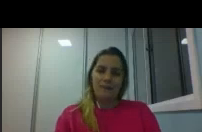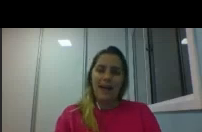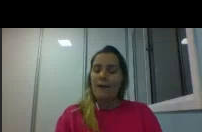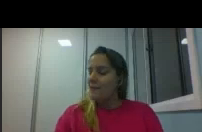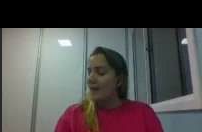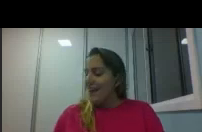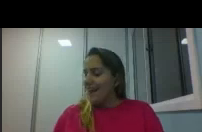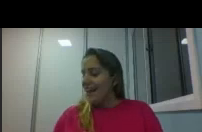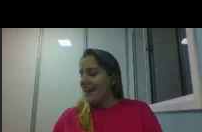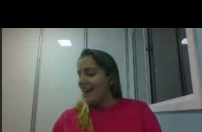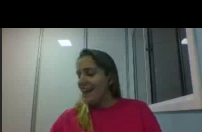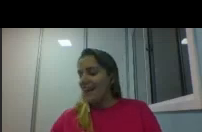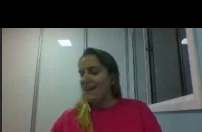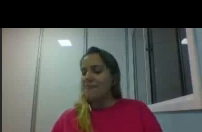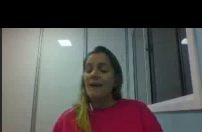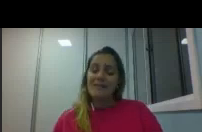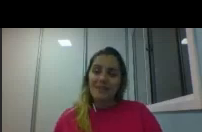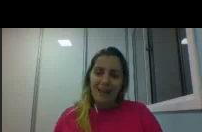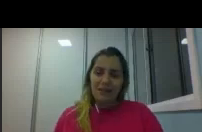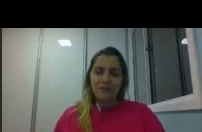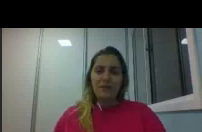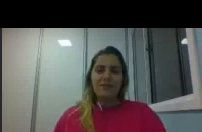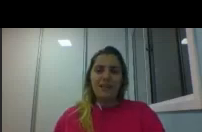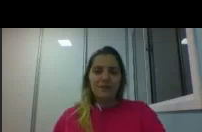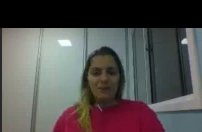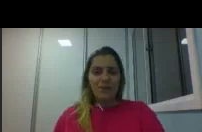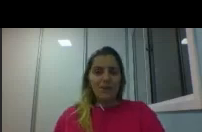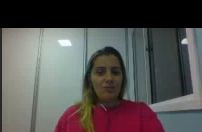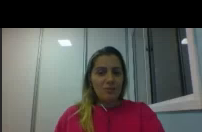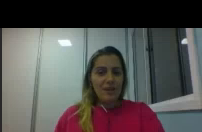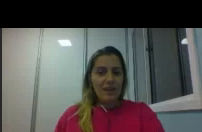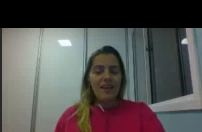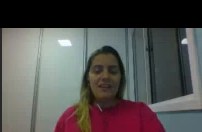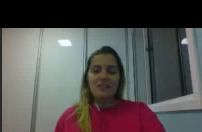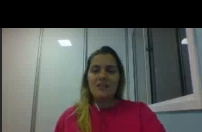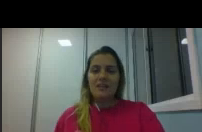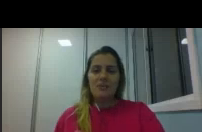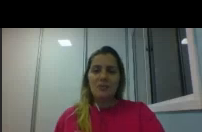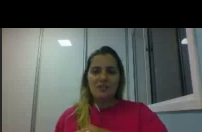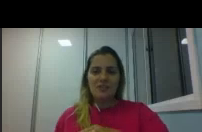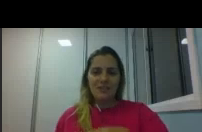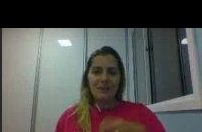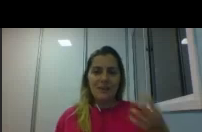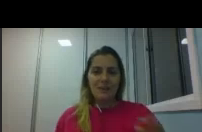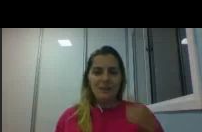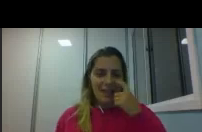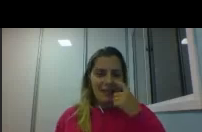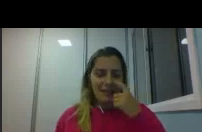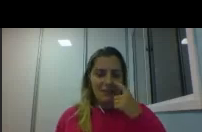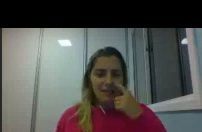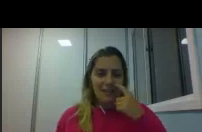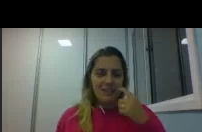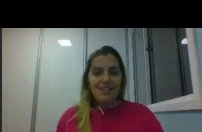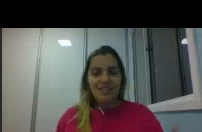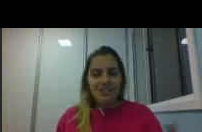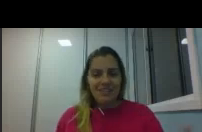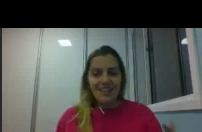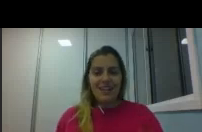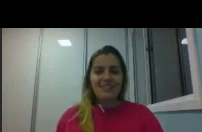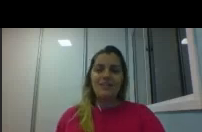falha, tá? Mas, claro, nós temos a influência do ambiente, nós sabemos, né, que, na